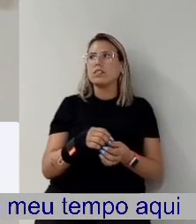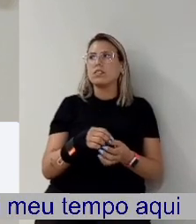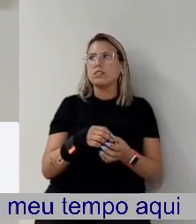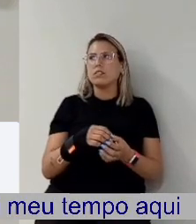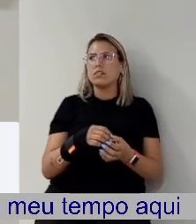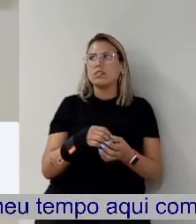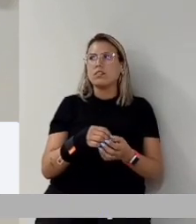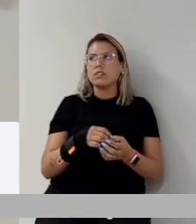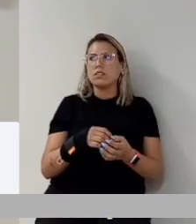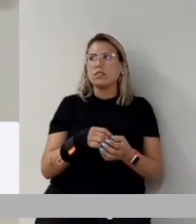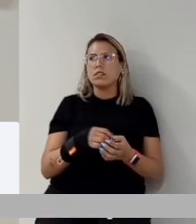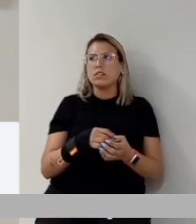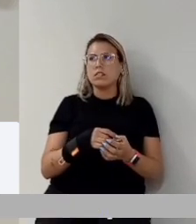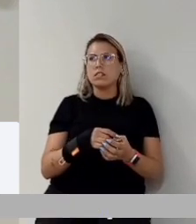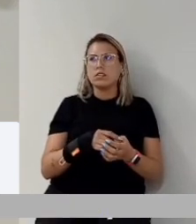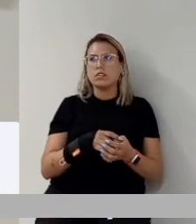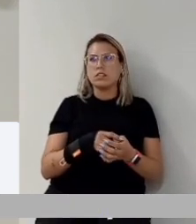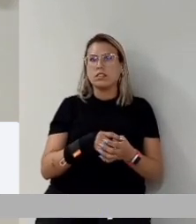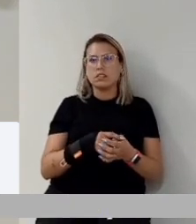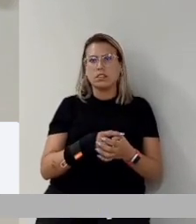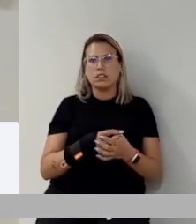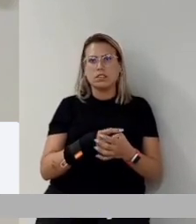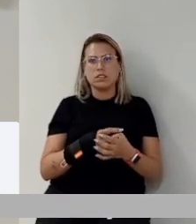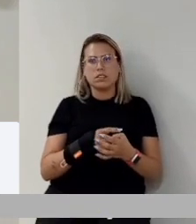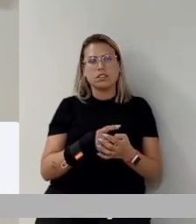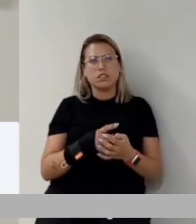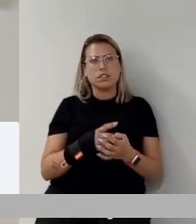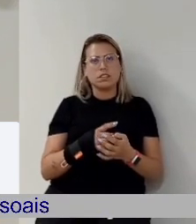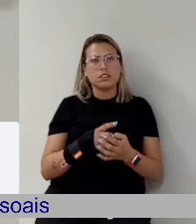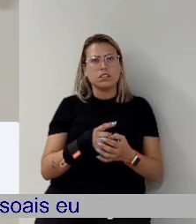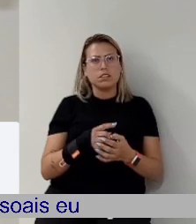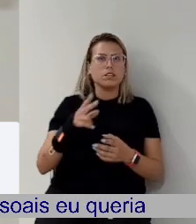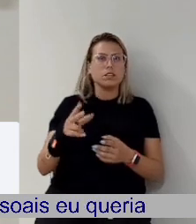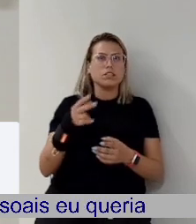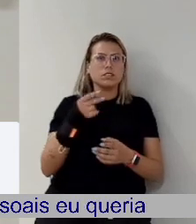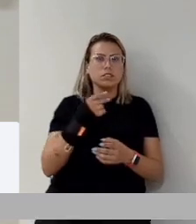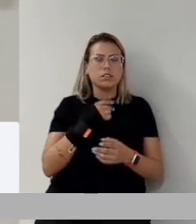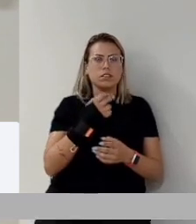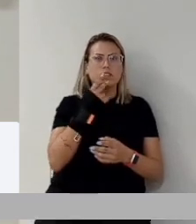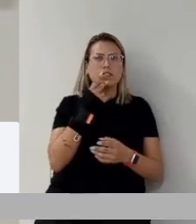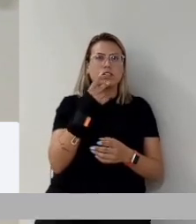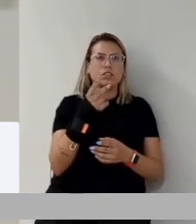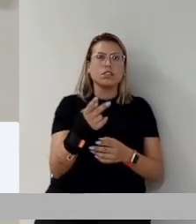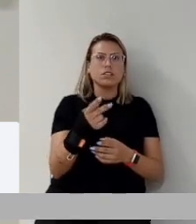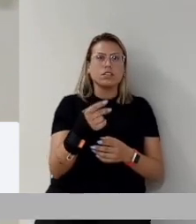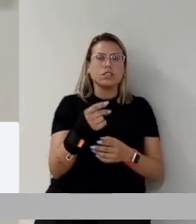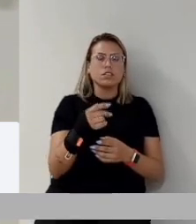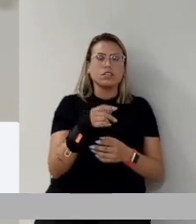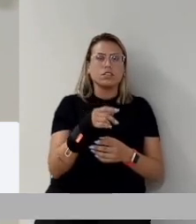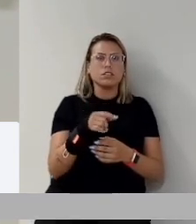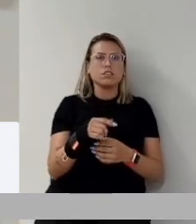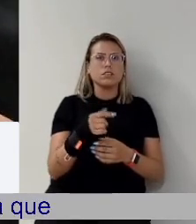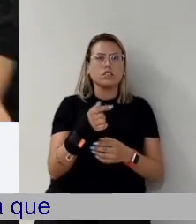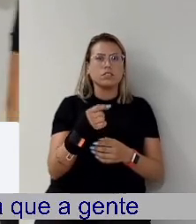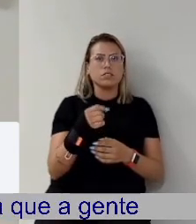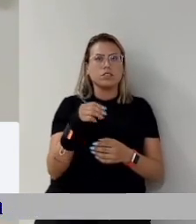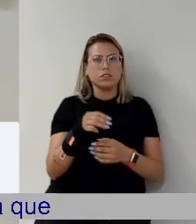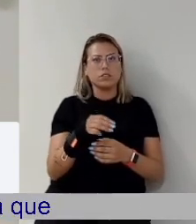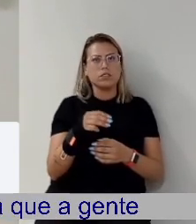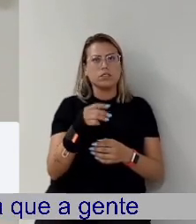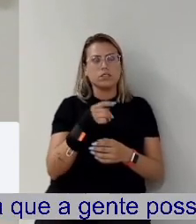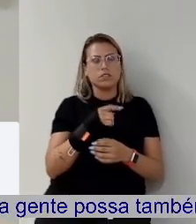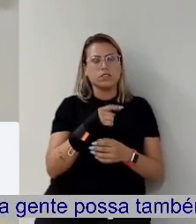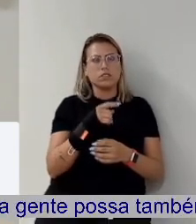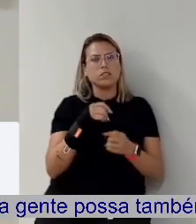como eu não vou mais usar as explicações pessoais eu queria aproveitar esses 20 minutos para que a gente possa